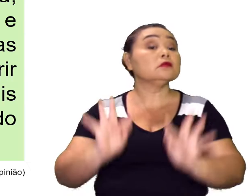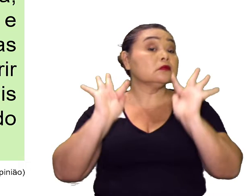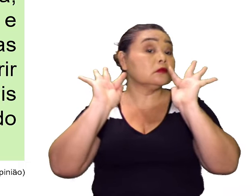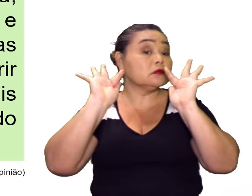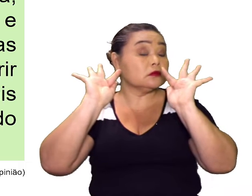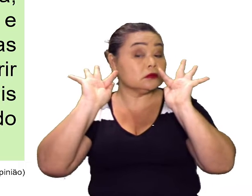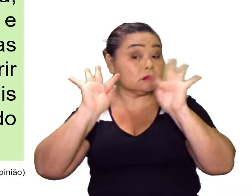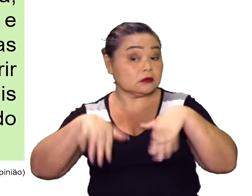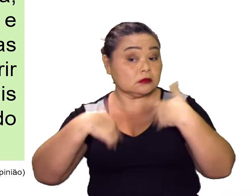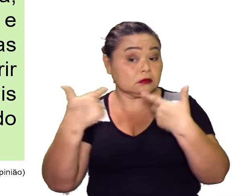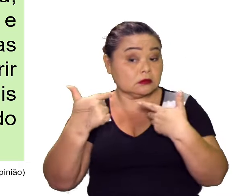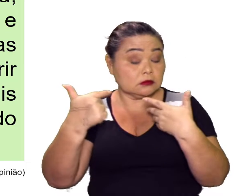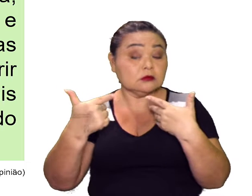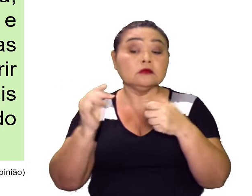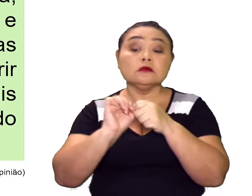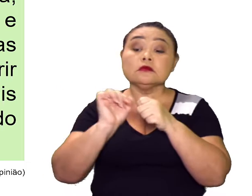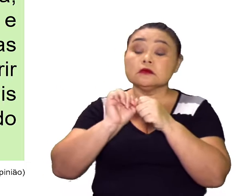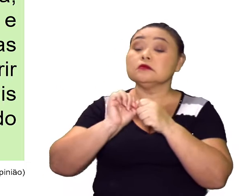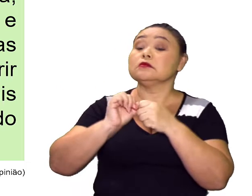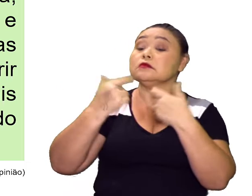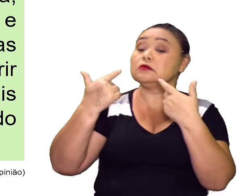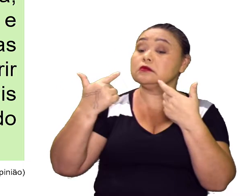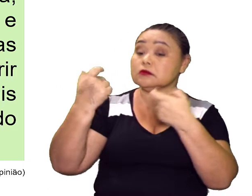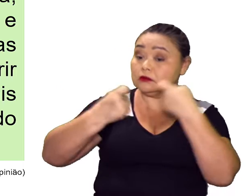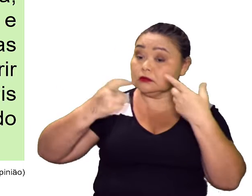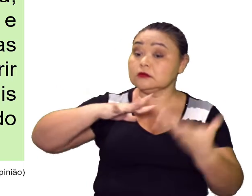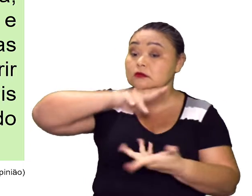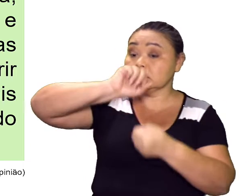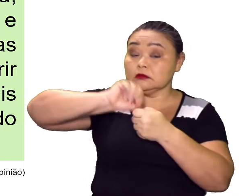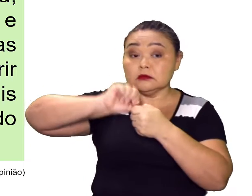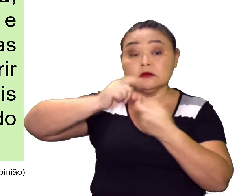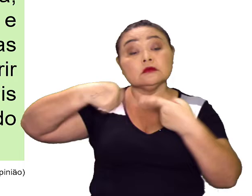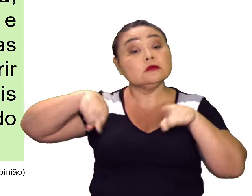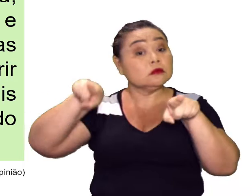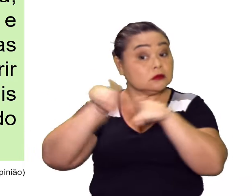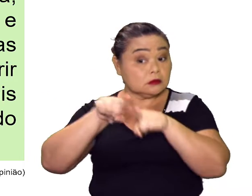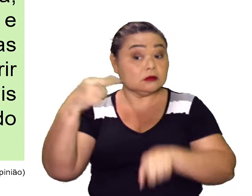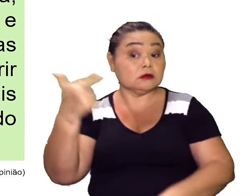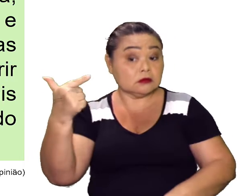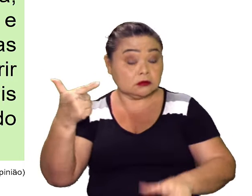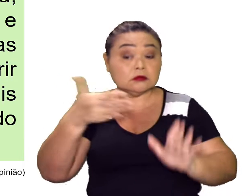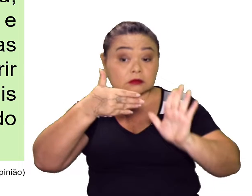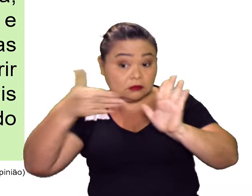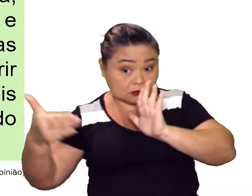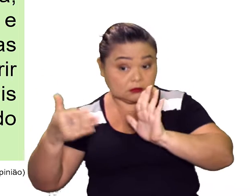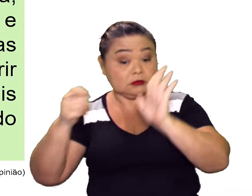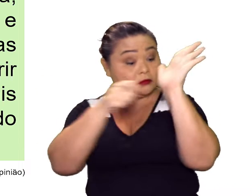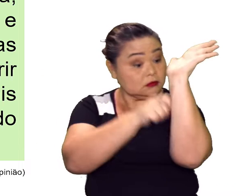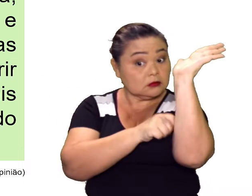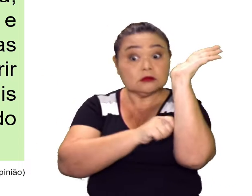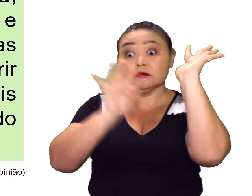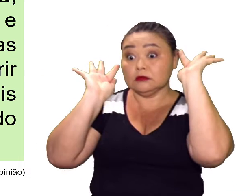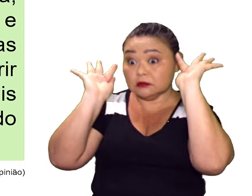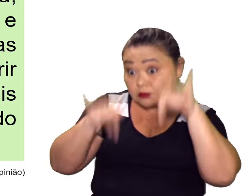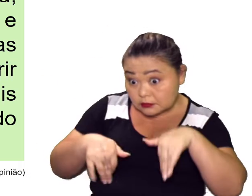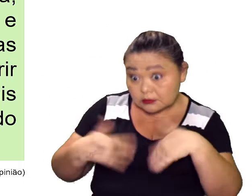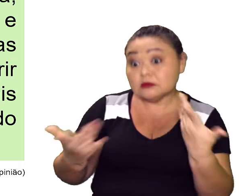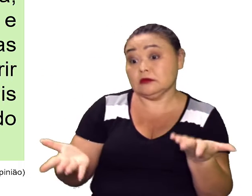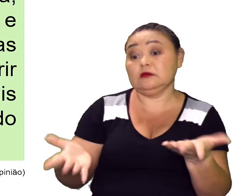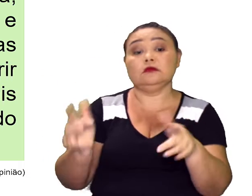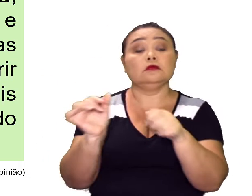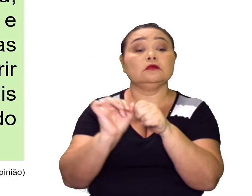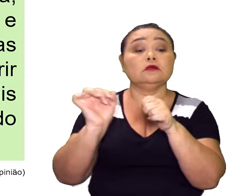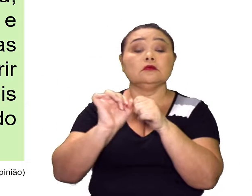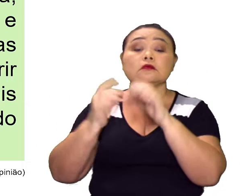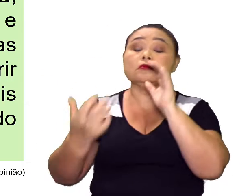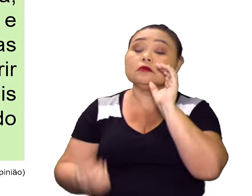No fim da Segunda Guerra Mundial, o segundo ciclo da borracha também vai se encerrar. Agora nós temos